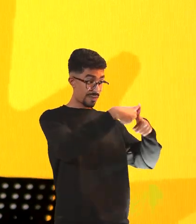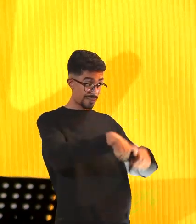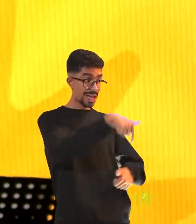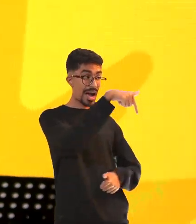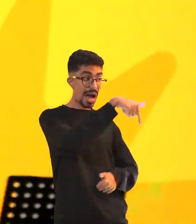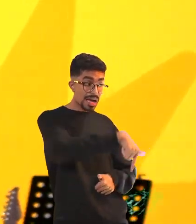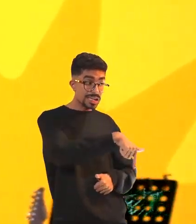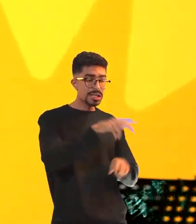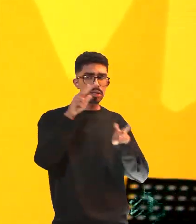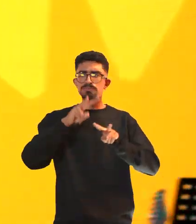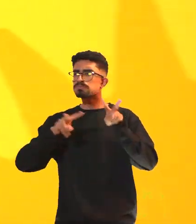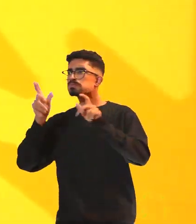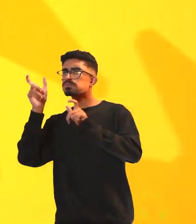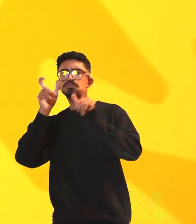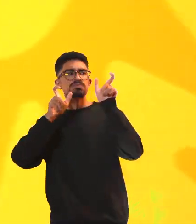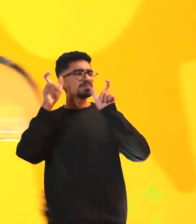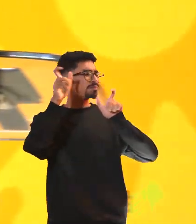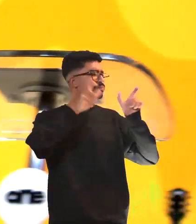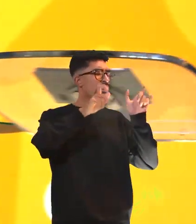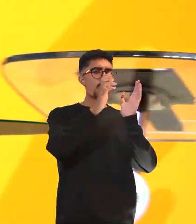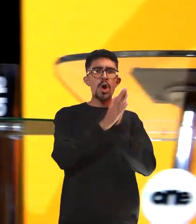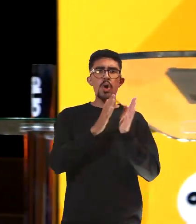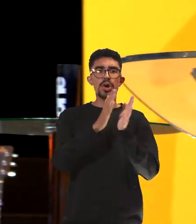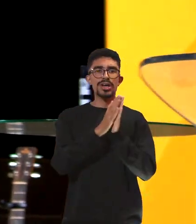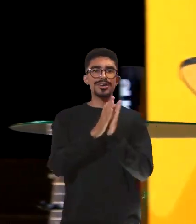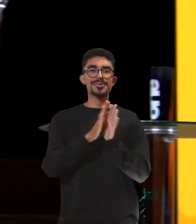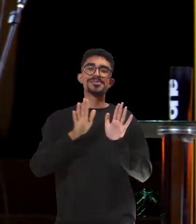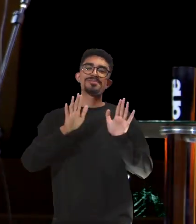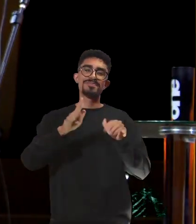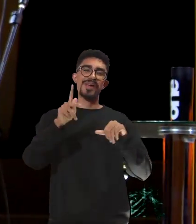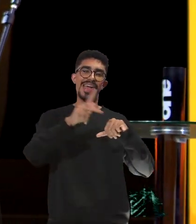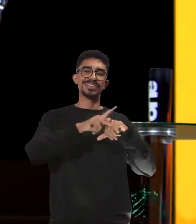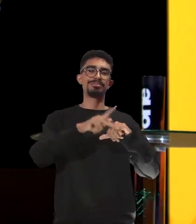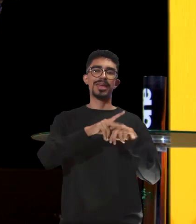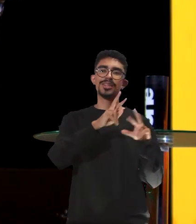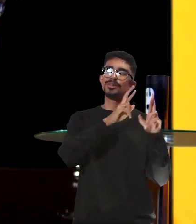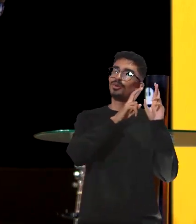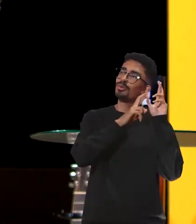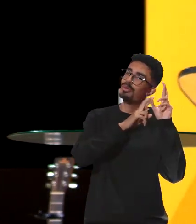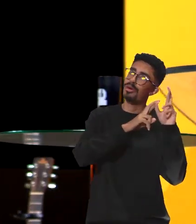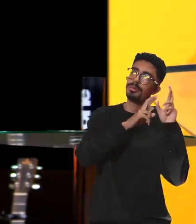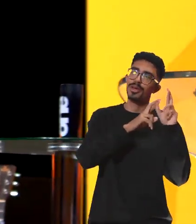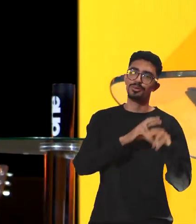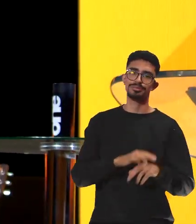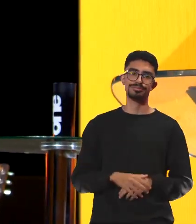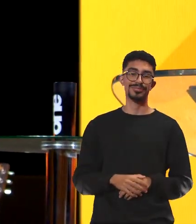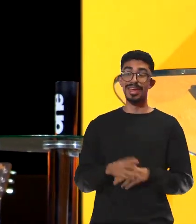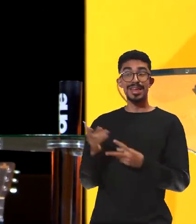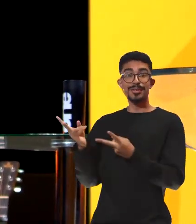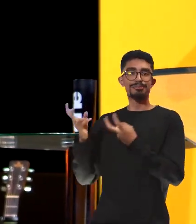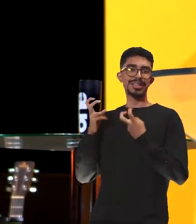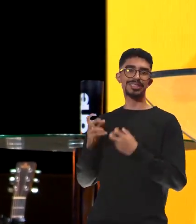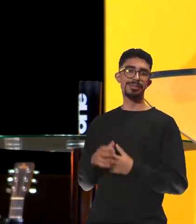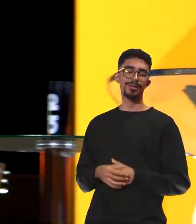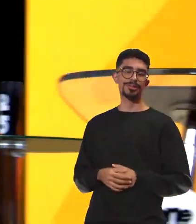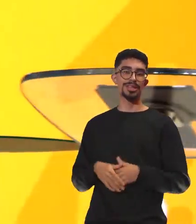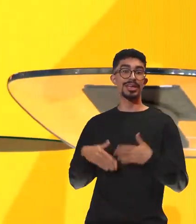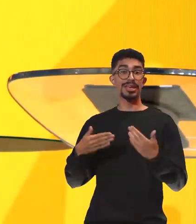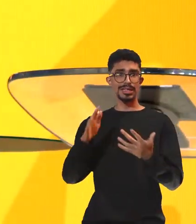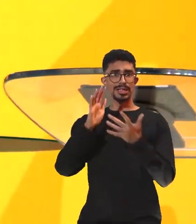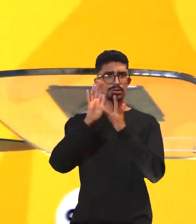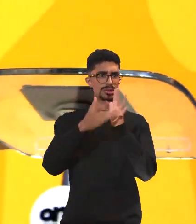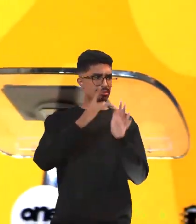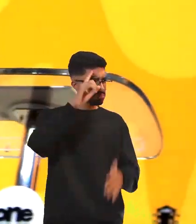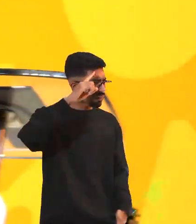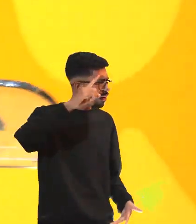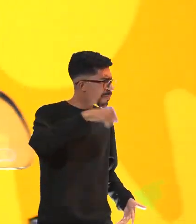está sensível ao Espírito Santo para quando ele fala, ei, não vai não, ei, parou de conversar, ei, essa mensagem que você mandou não foi legal, essa resposta que você